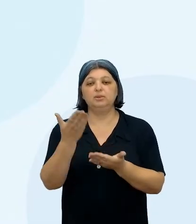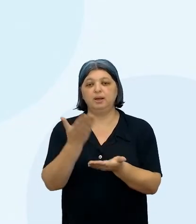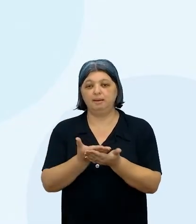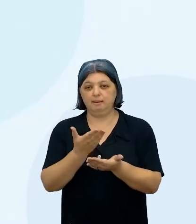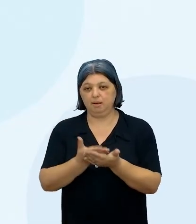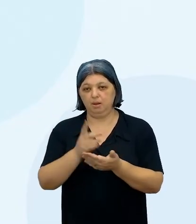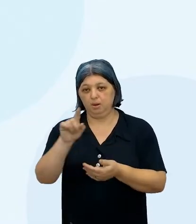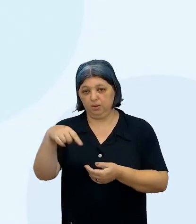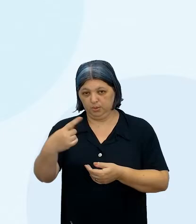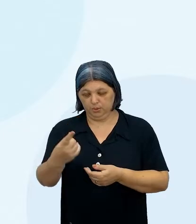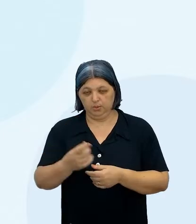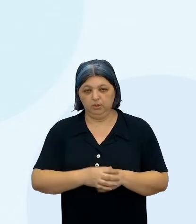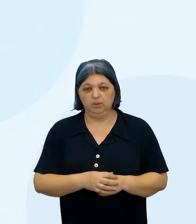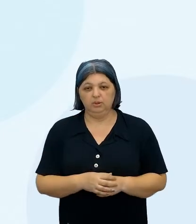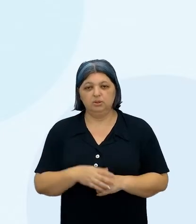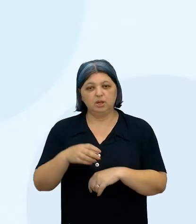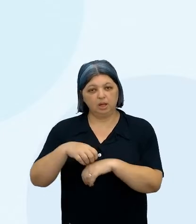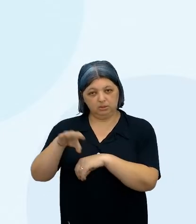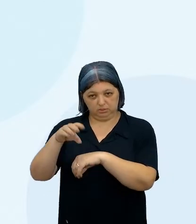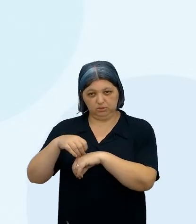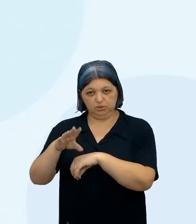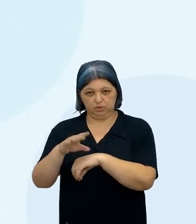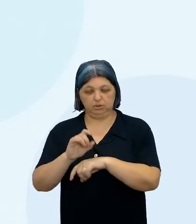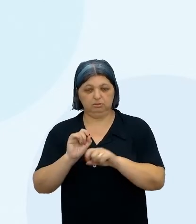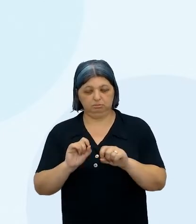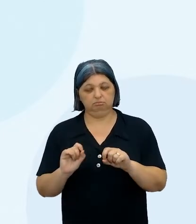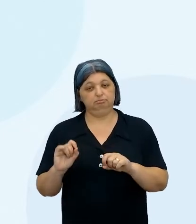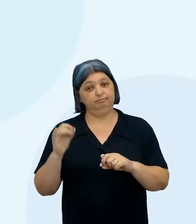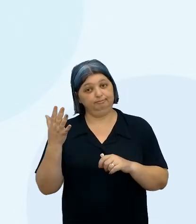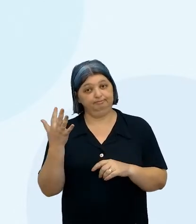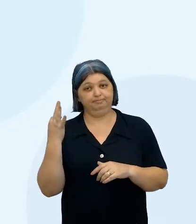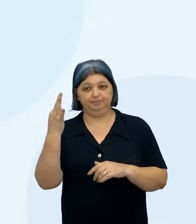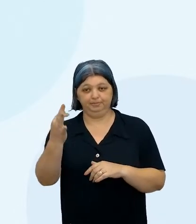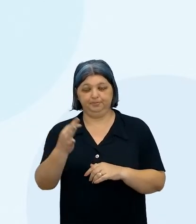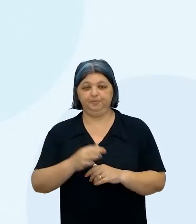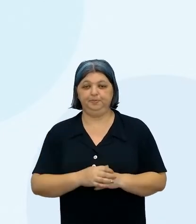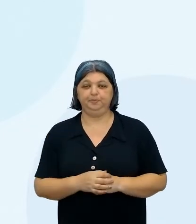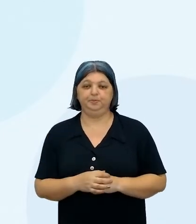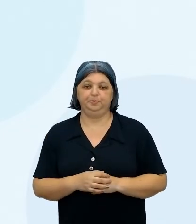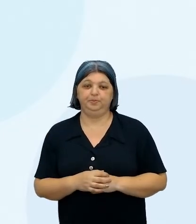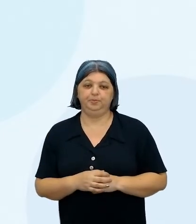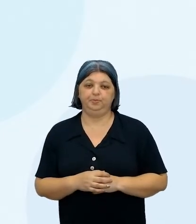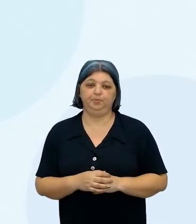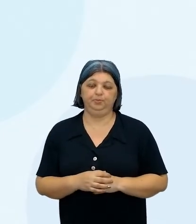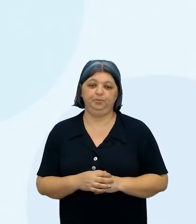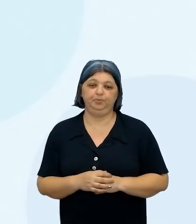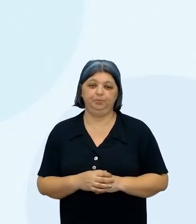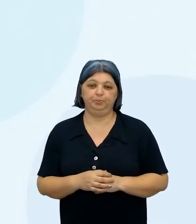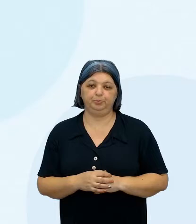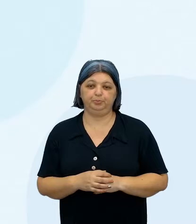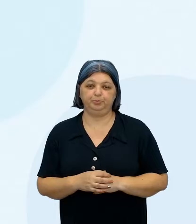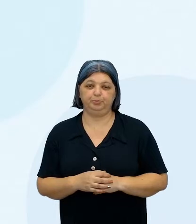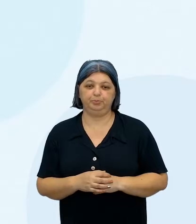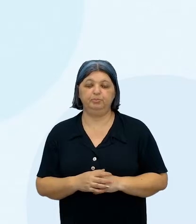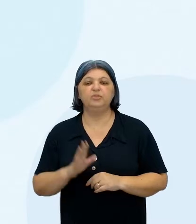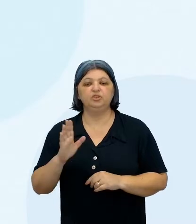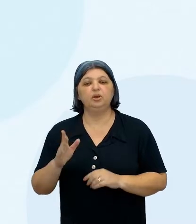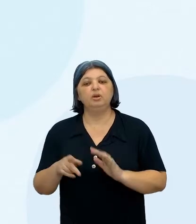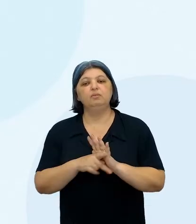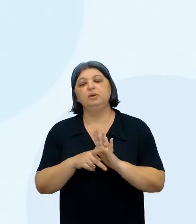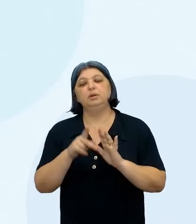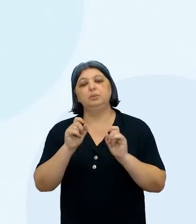vem, já dando algumas dicas do que está por vir, tá certo, pessoal? Então, olha só, quando eu falo de ética